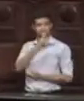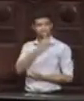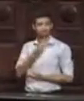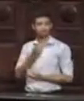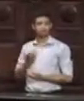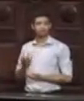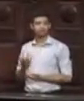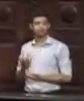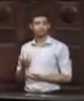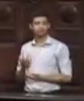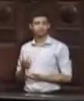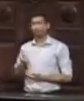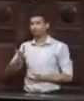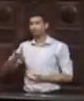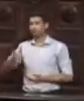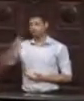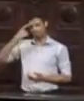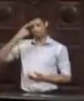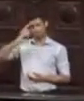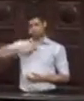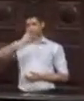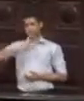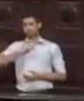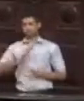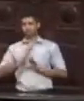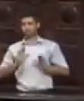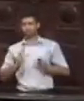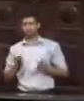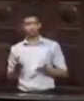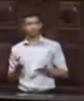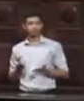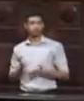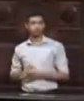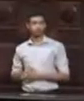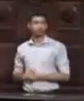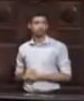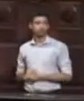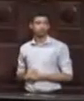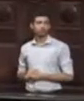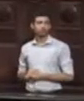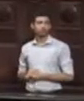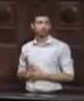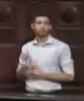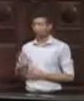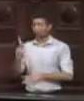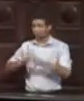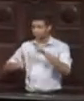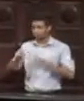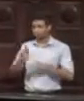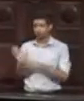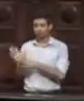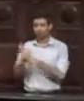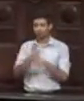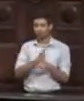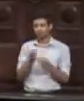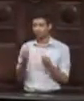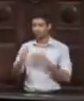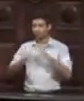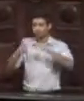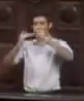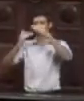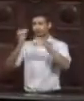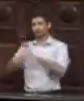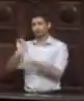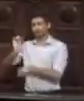privados, interesses que não significavam, por exemplo, os interesses de alavancagem do desenvolvimento do